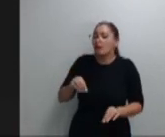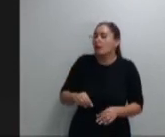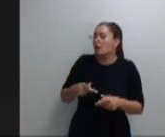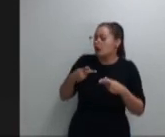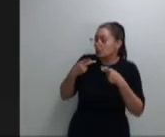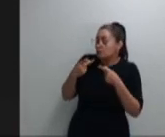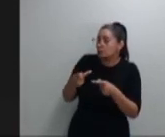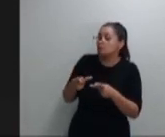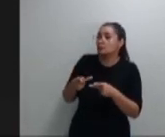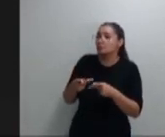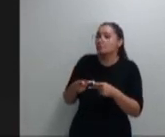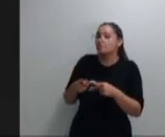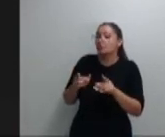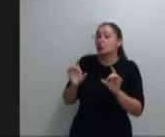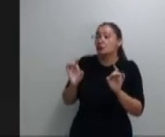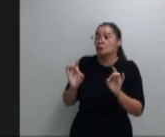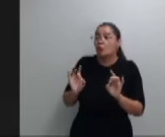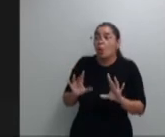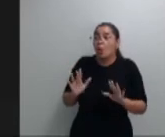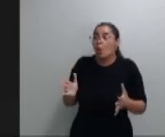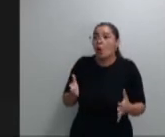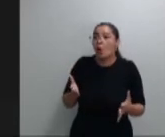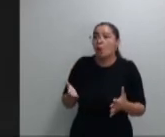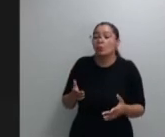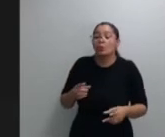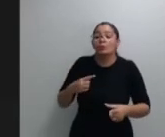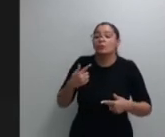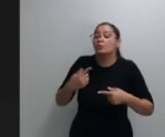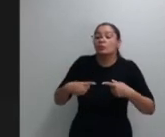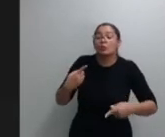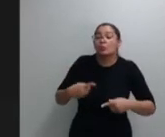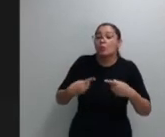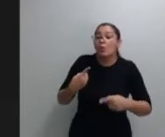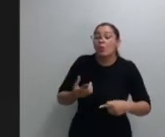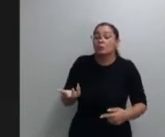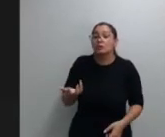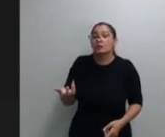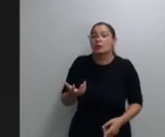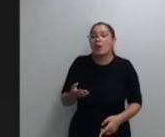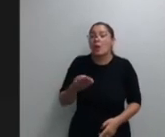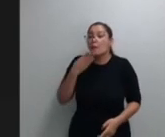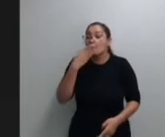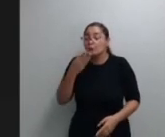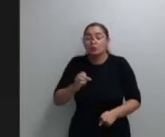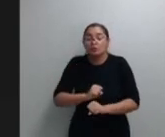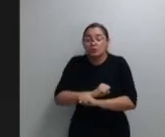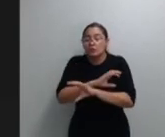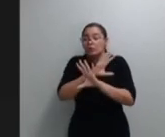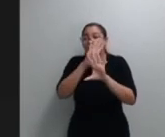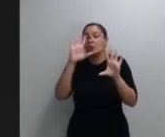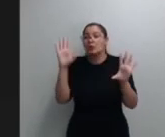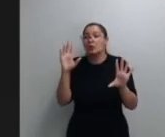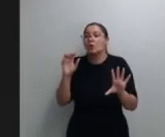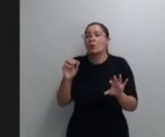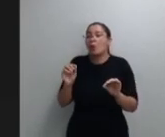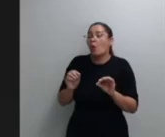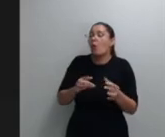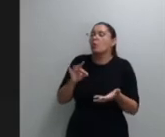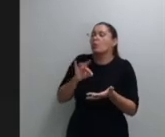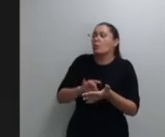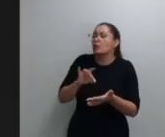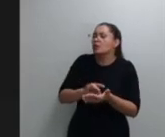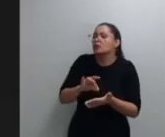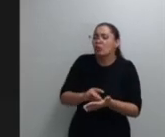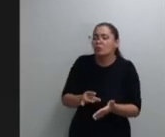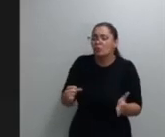falar e só então se no decorrer do debate algum ministro quiser pedir um esclarecimento ou realmente uma questão de fato